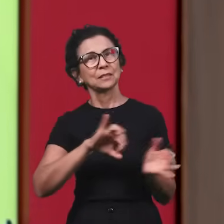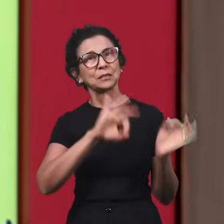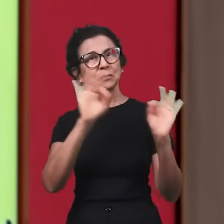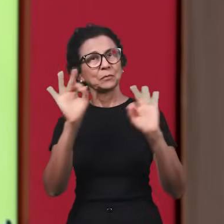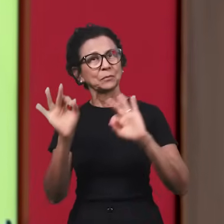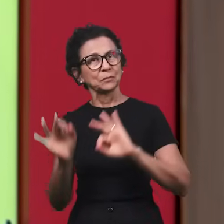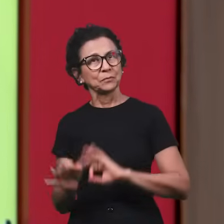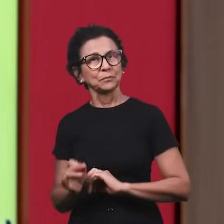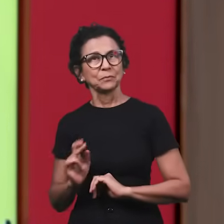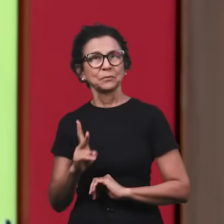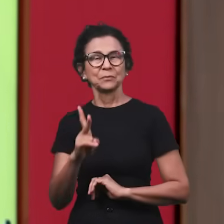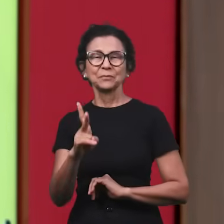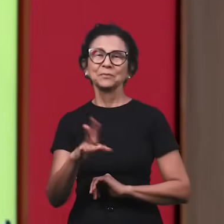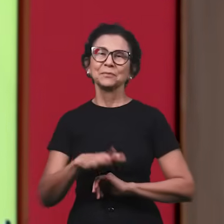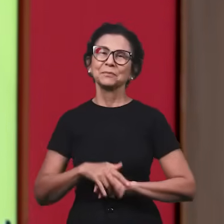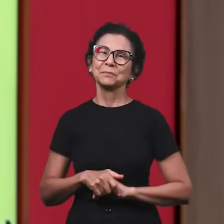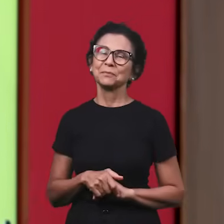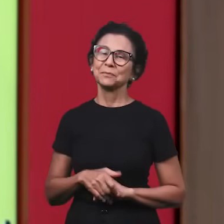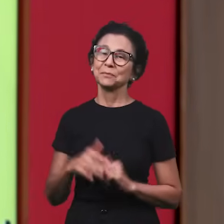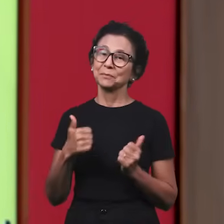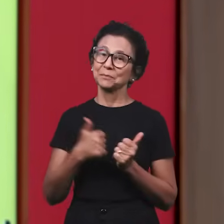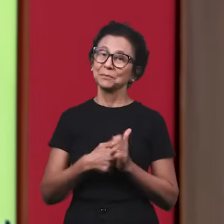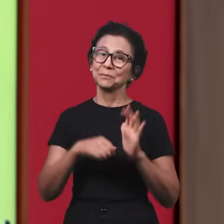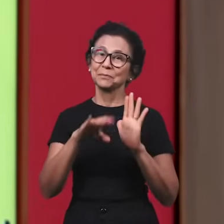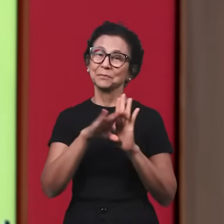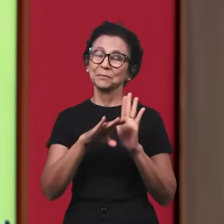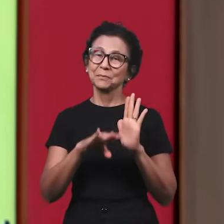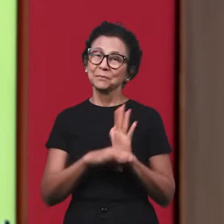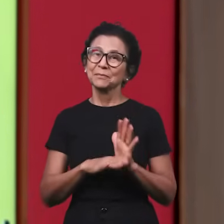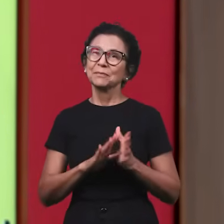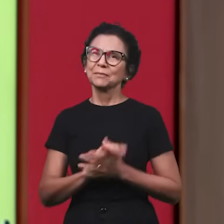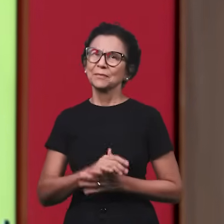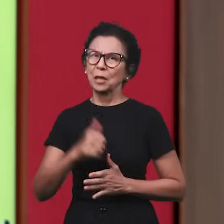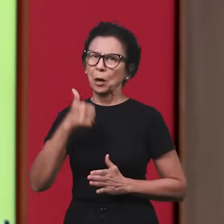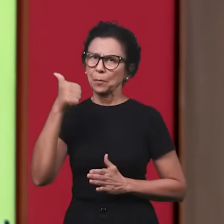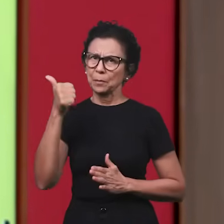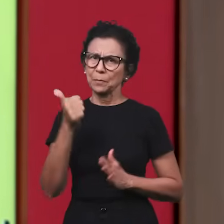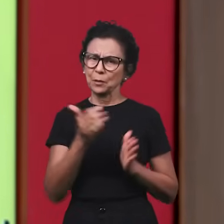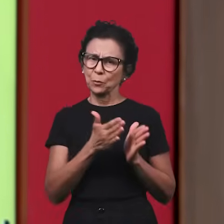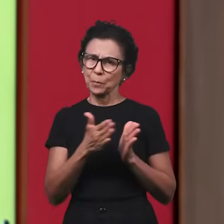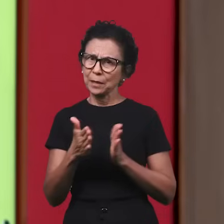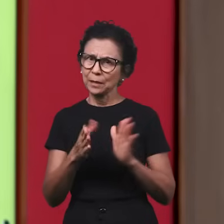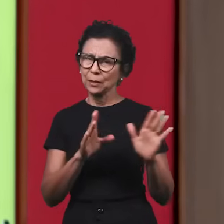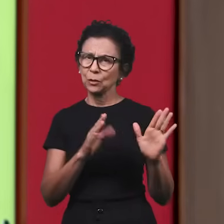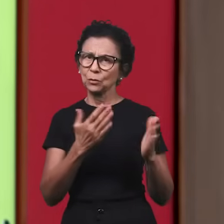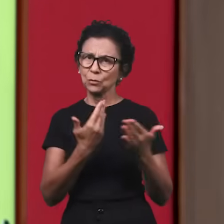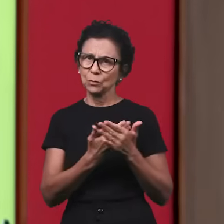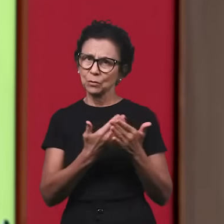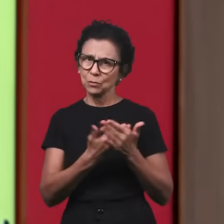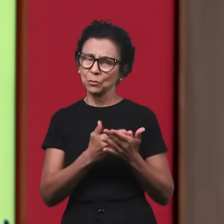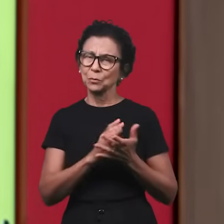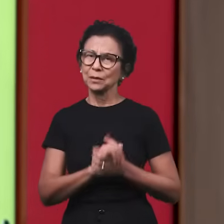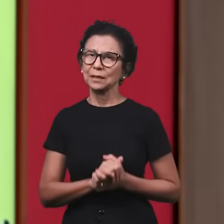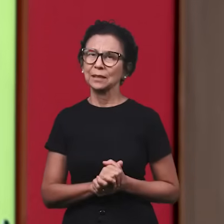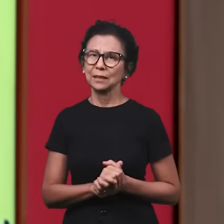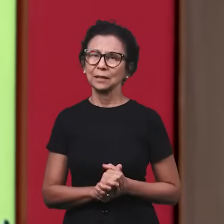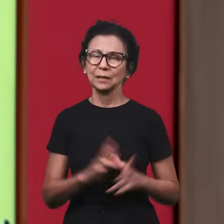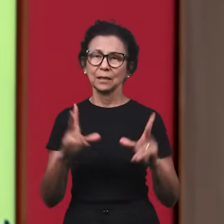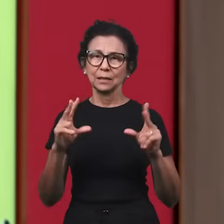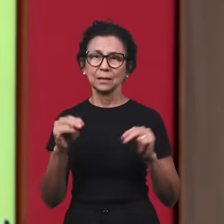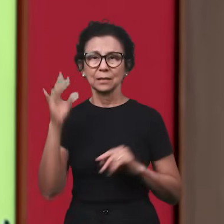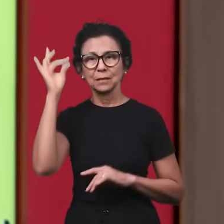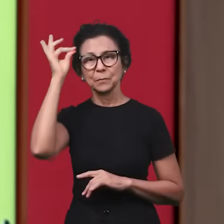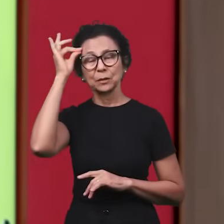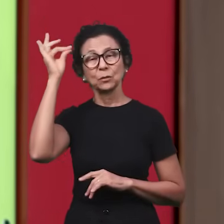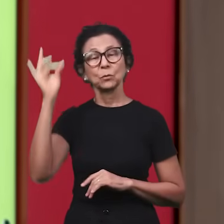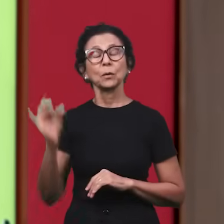nos assiste, continue conosco. Esse primeiro episódio tratou da transmissão da herança espiritual. E nós também queremos saber